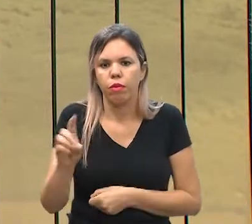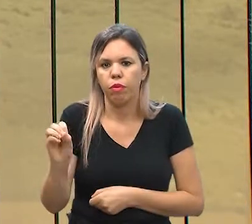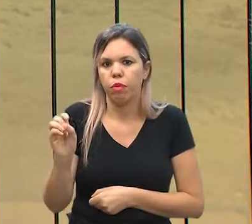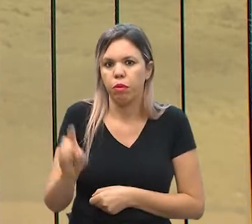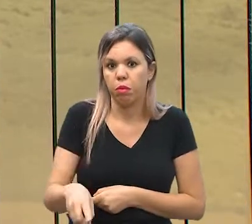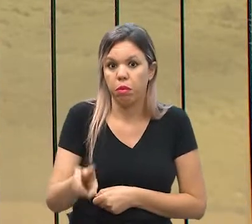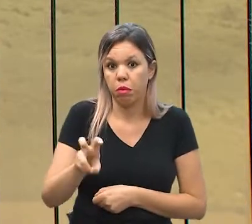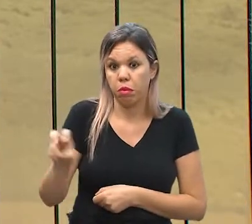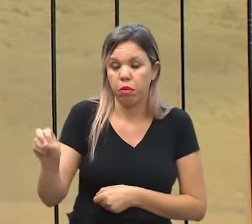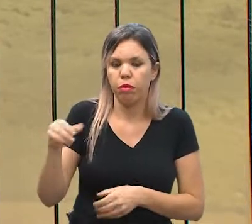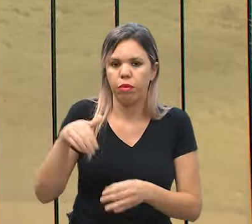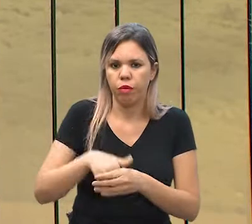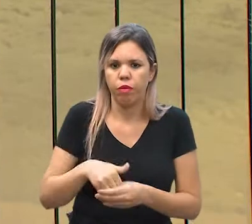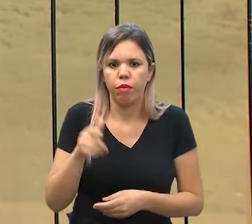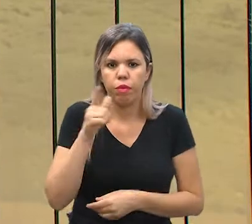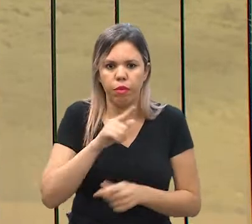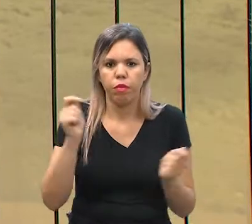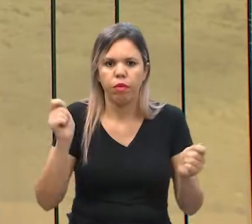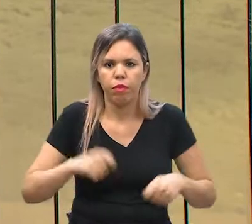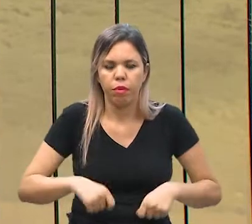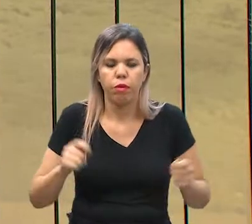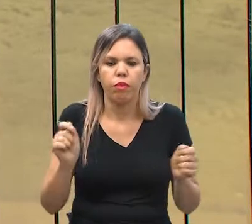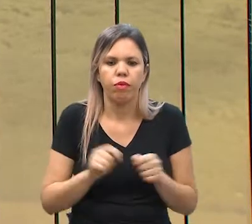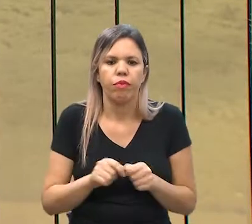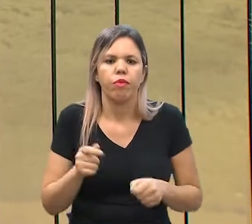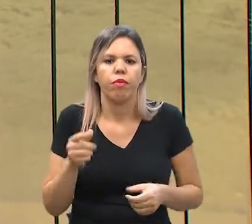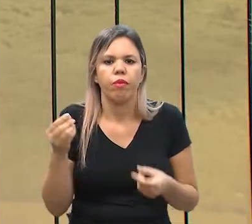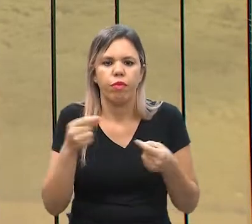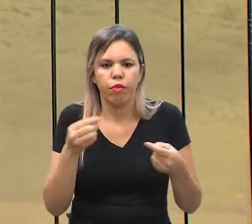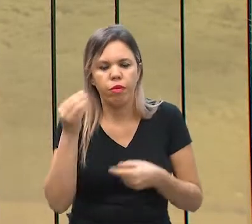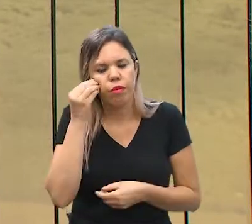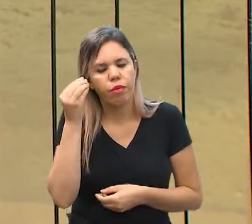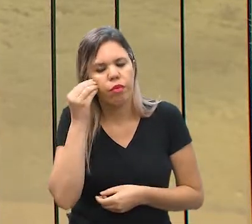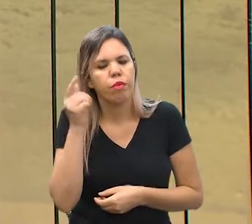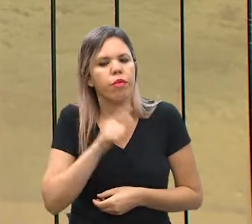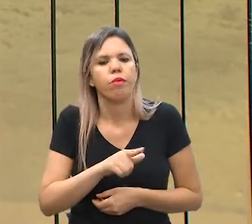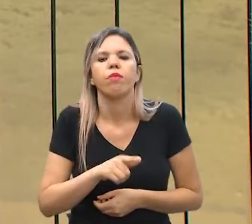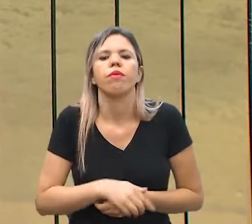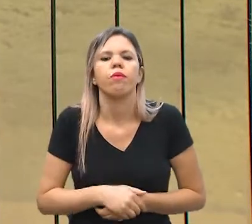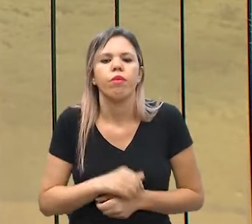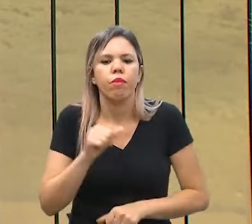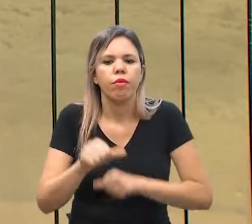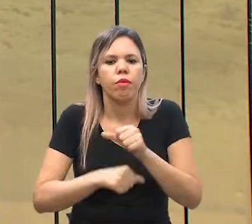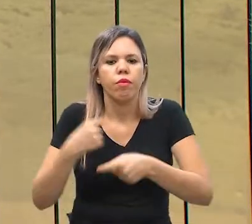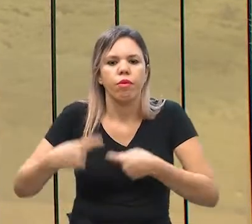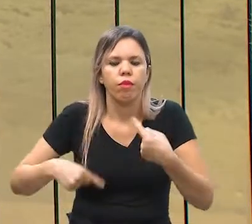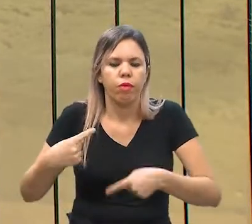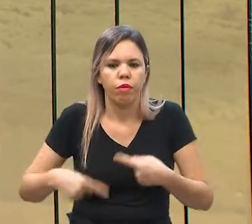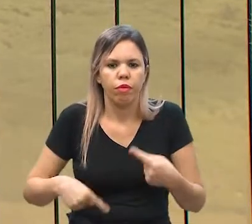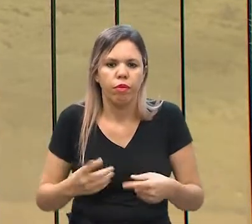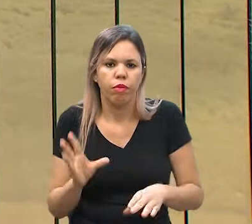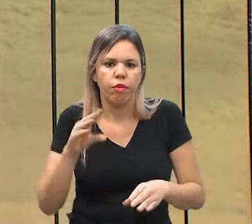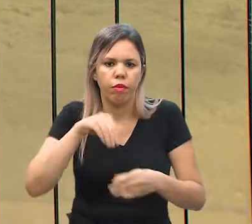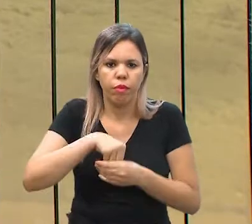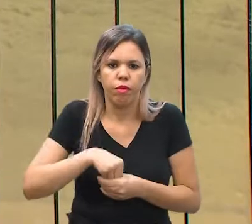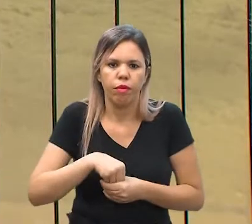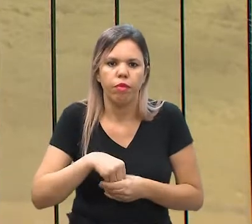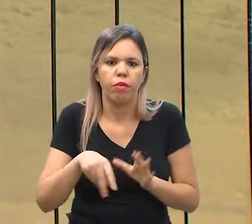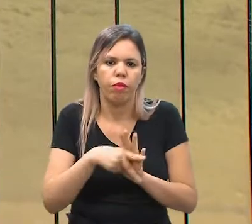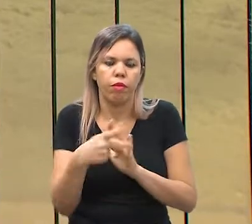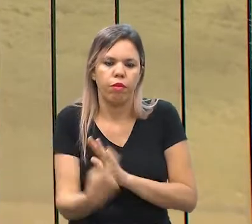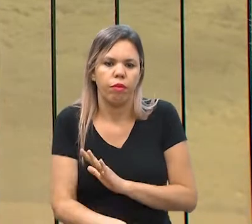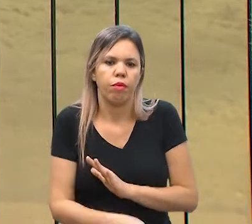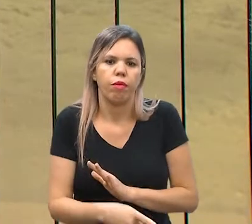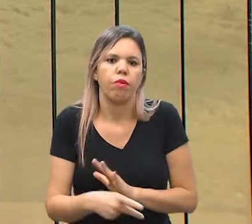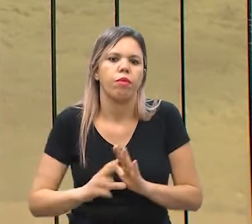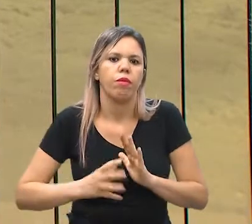10.500 votos e a gente viu que era muito possível, né, a gente conseguir mudar a política mais de dentro dela, né, de